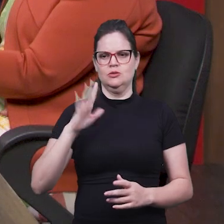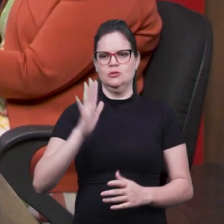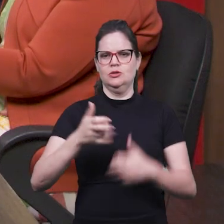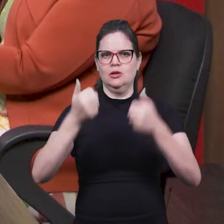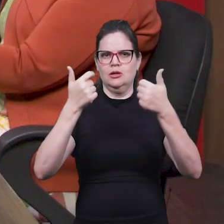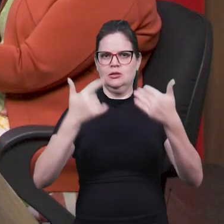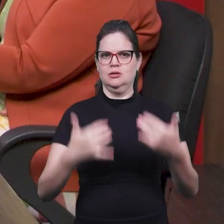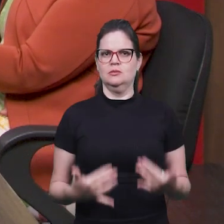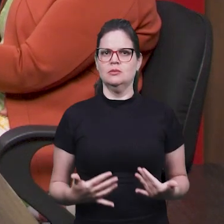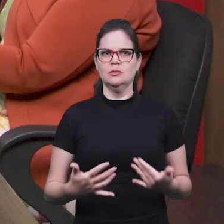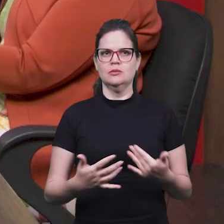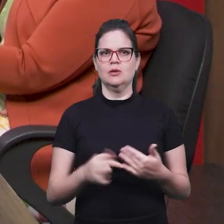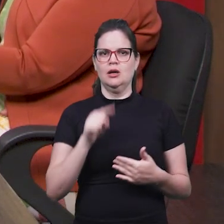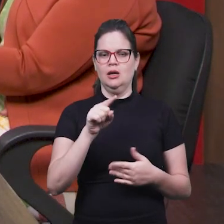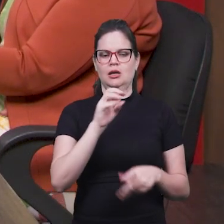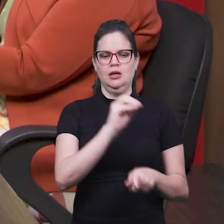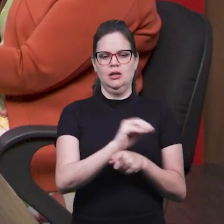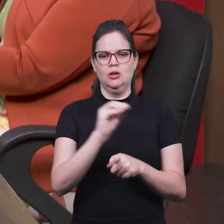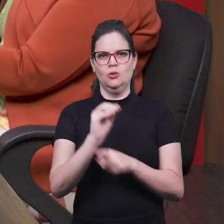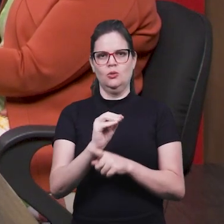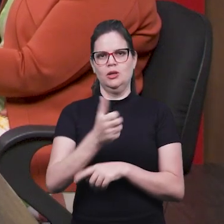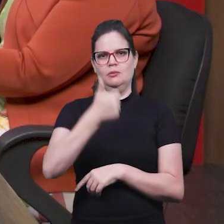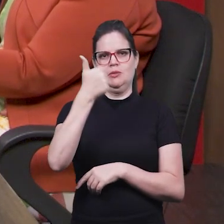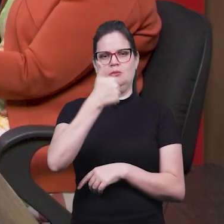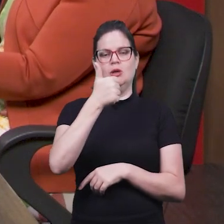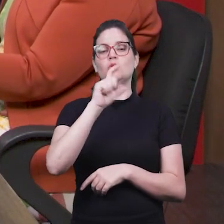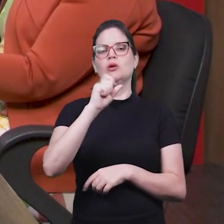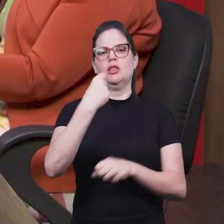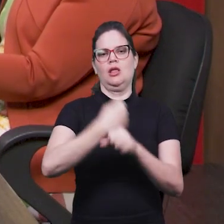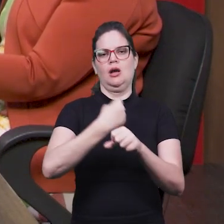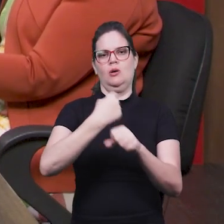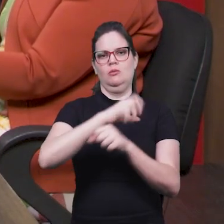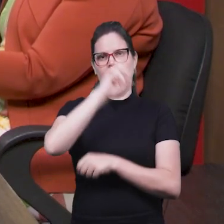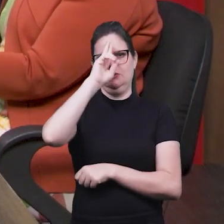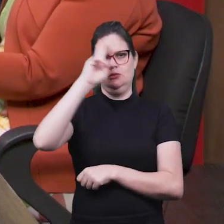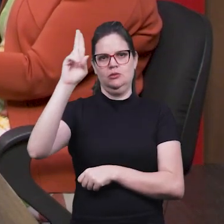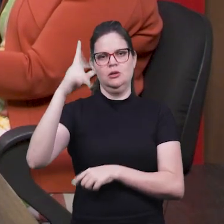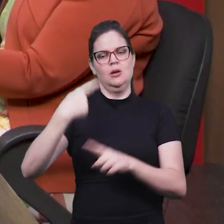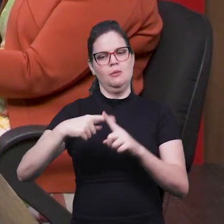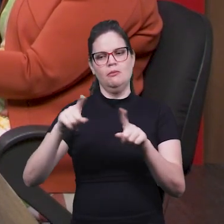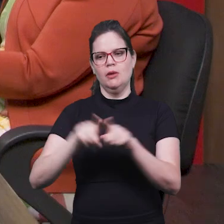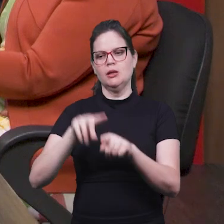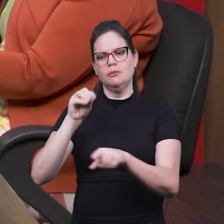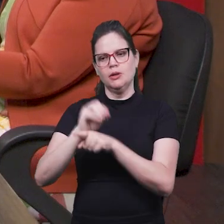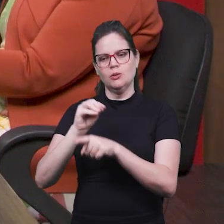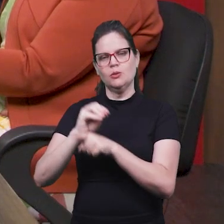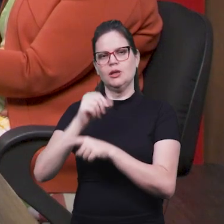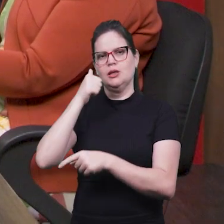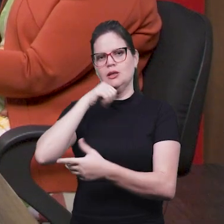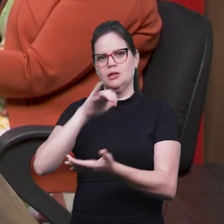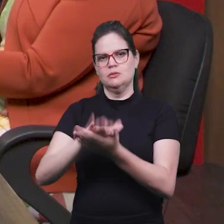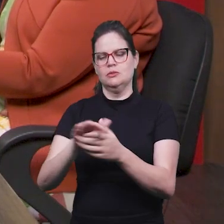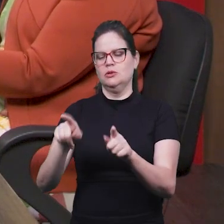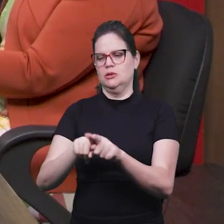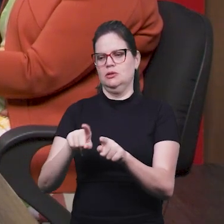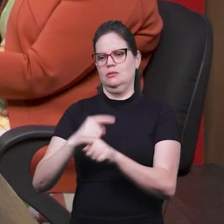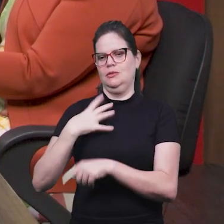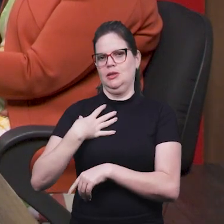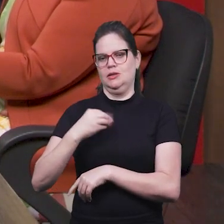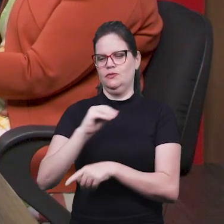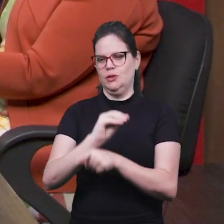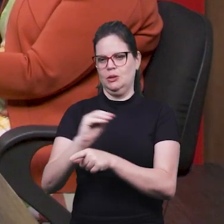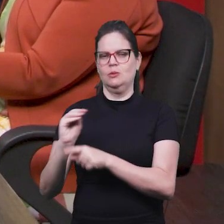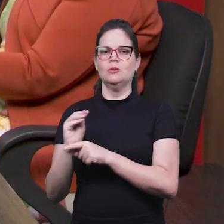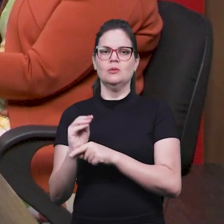ele cuida da obra em primeiro lugar, mas ele nunca descuidou da esposa e das filhas, neste tempo que